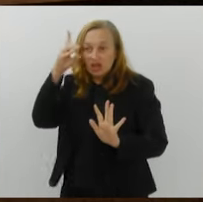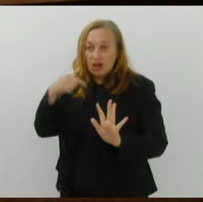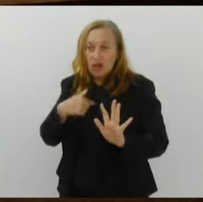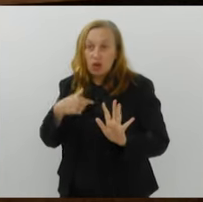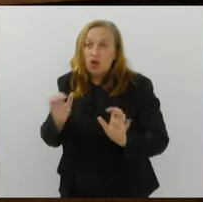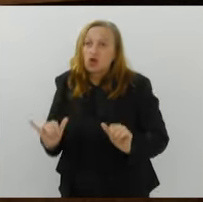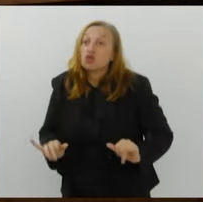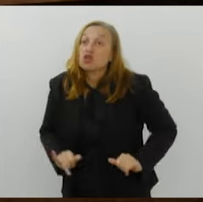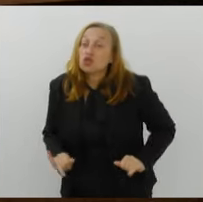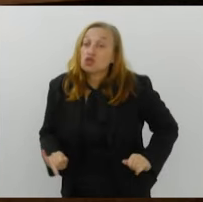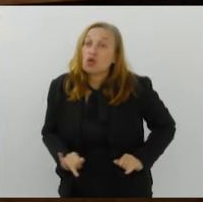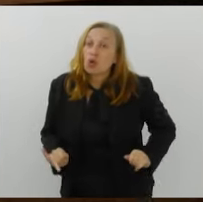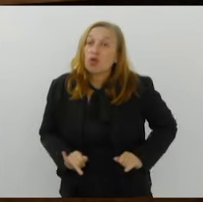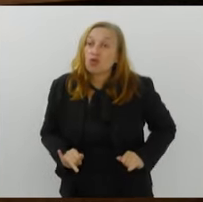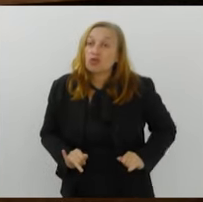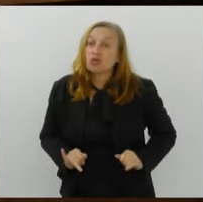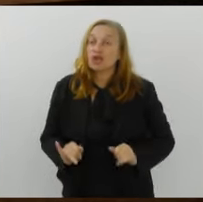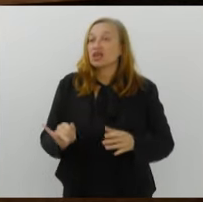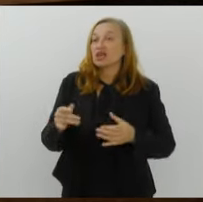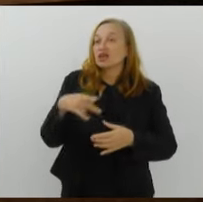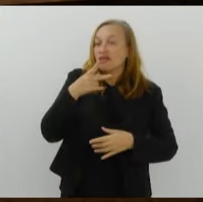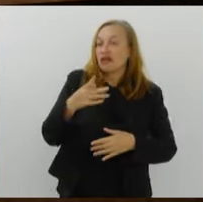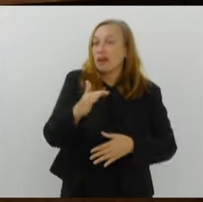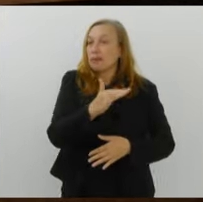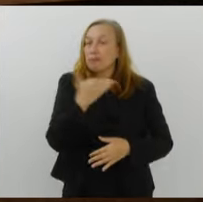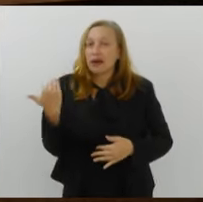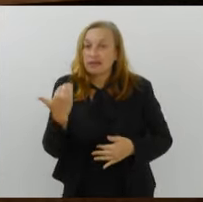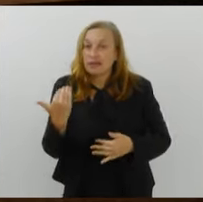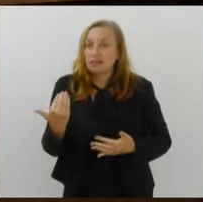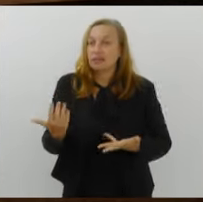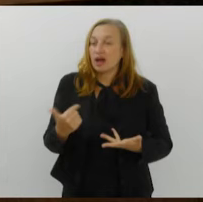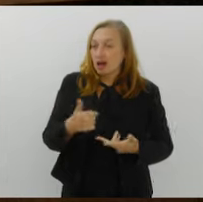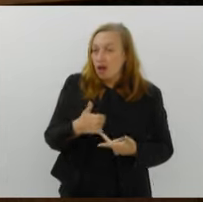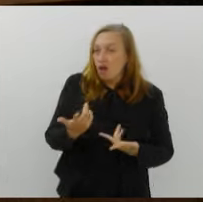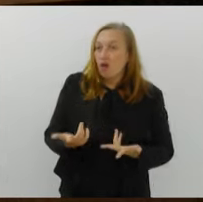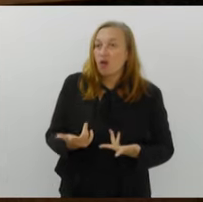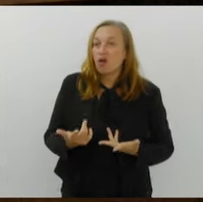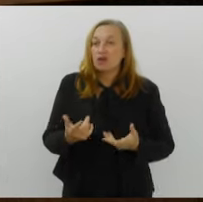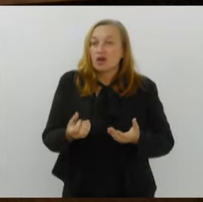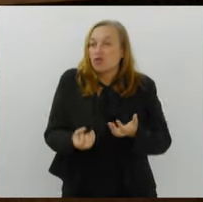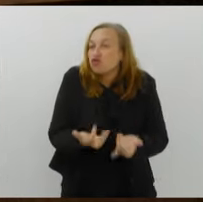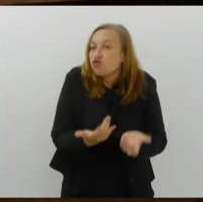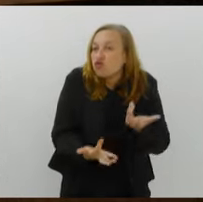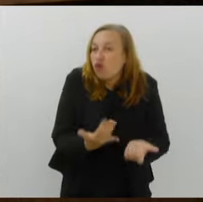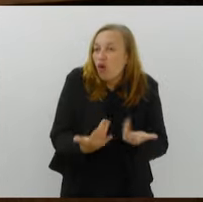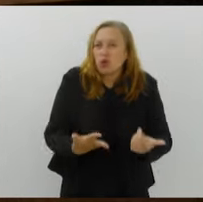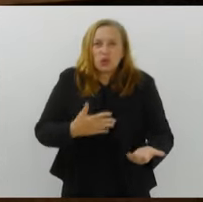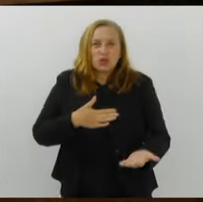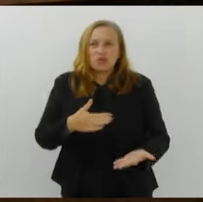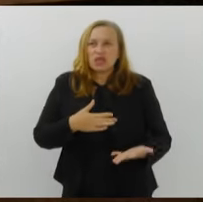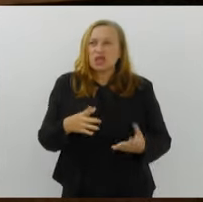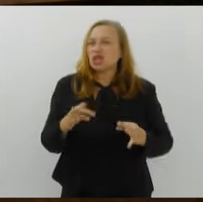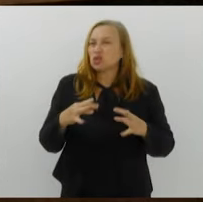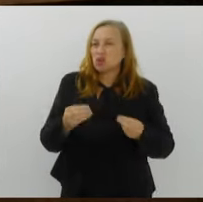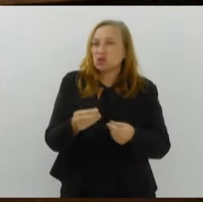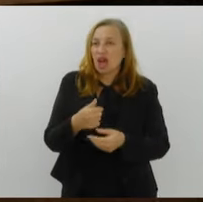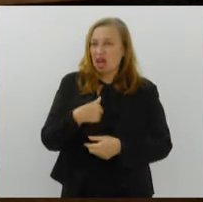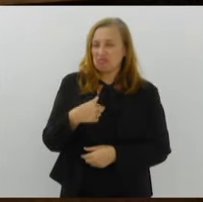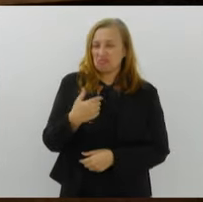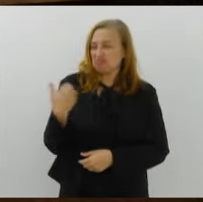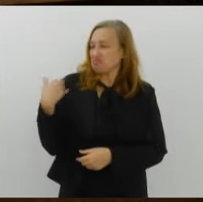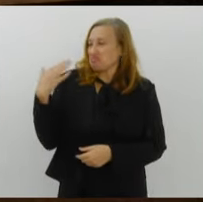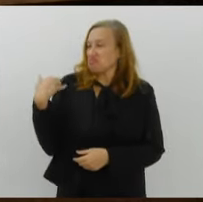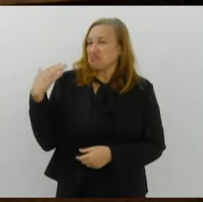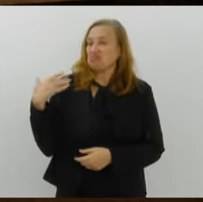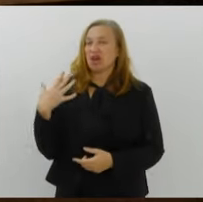Racista, irmão do Brandt, okay, vão te matar, vão lá no restaurante da sua mãe, vamos tacar fogo, é fogo em você, é Ludmilla, é um monte de coisa. Mas eu não ligo, sabe por quê? Eu